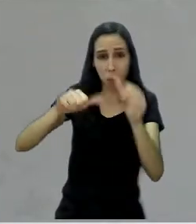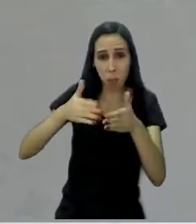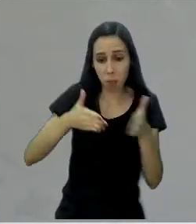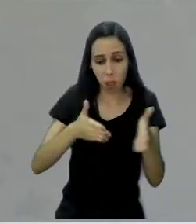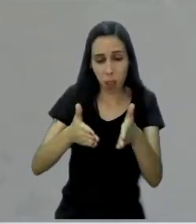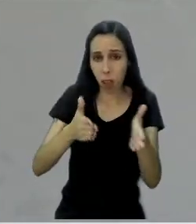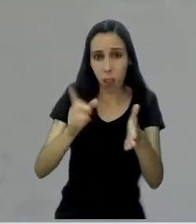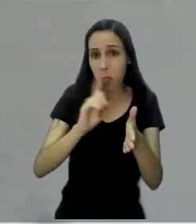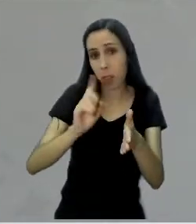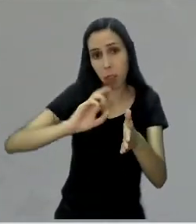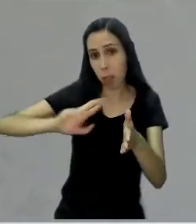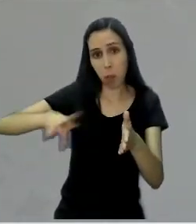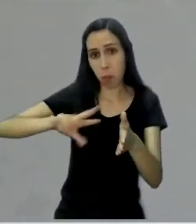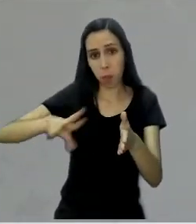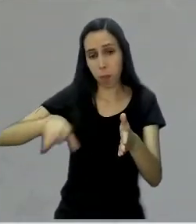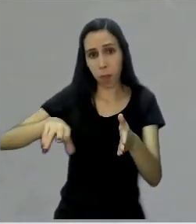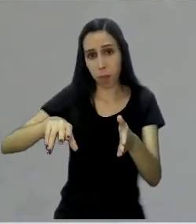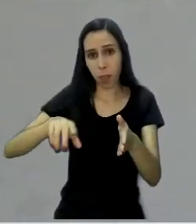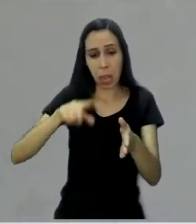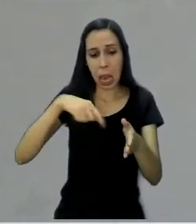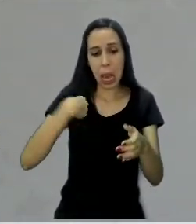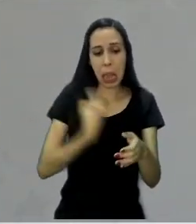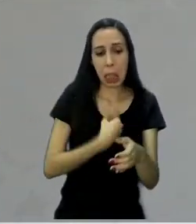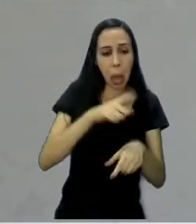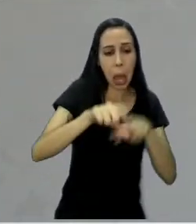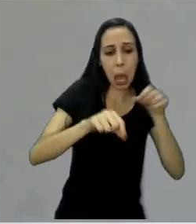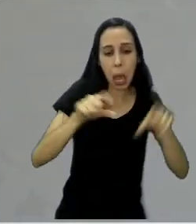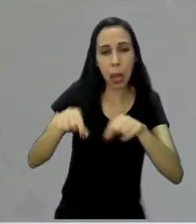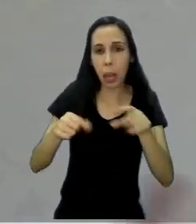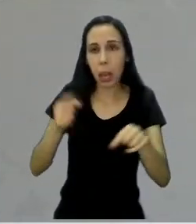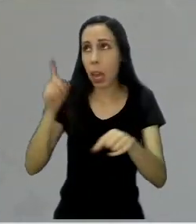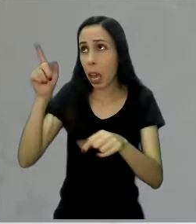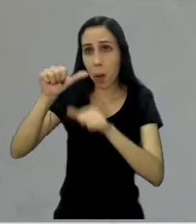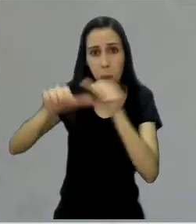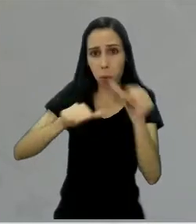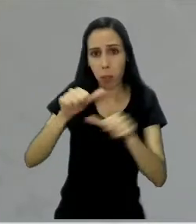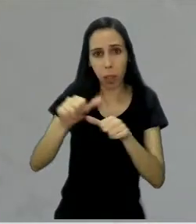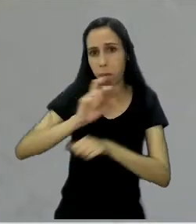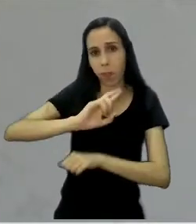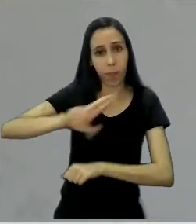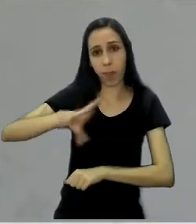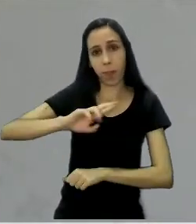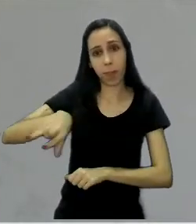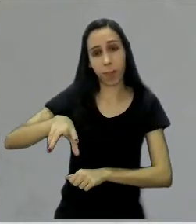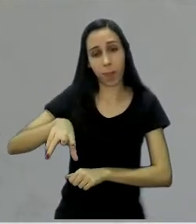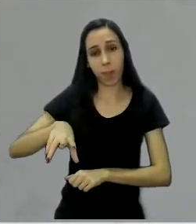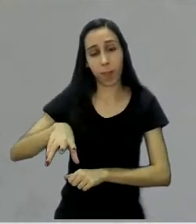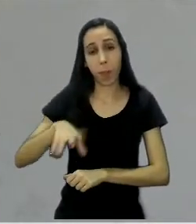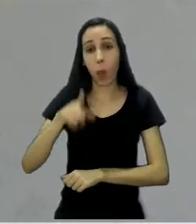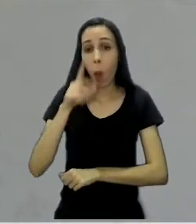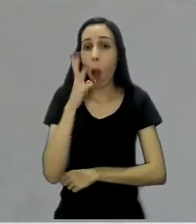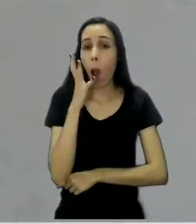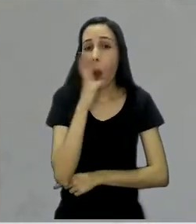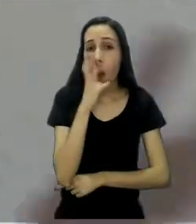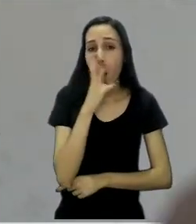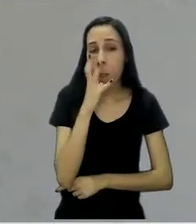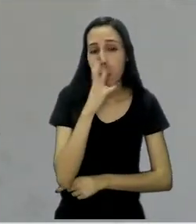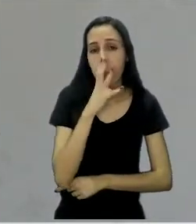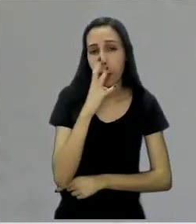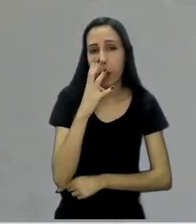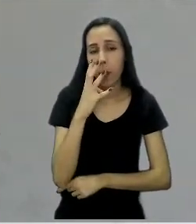interferir no curso normal das coisas, por causa das opções que nós fazemos. Né?